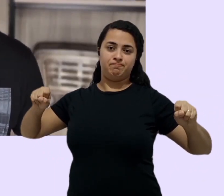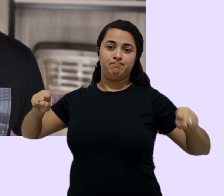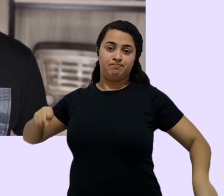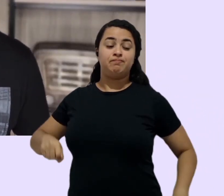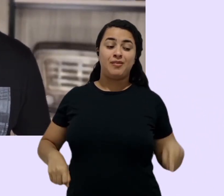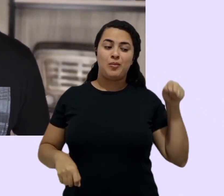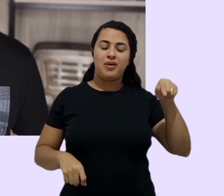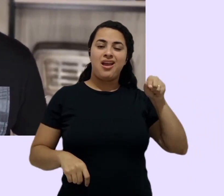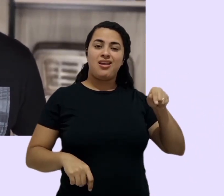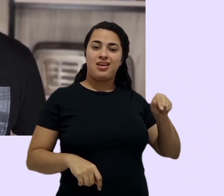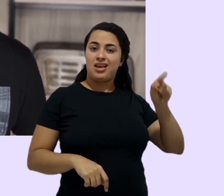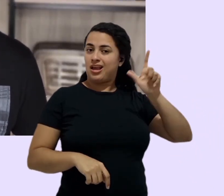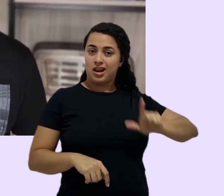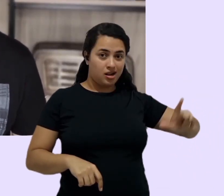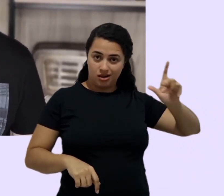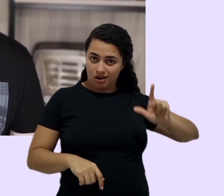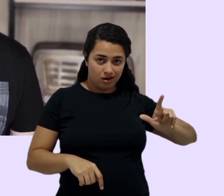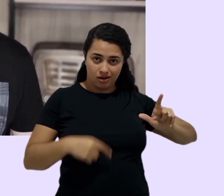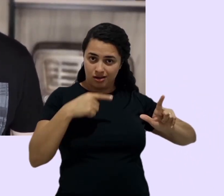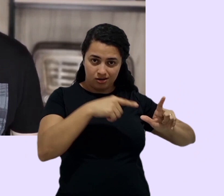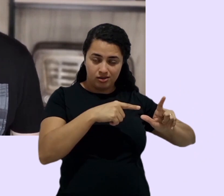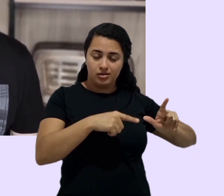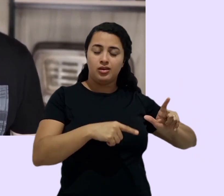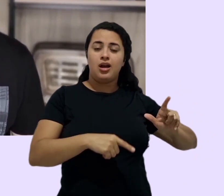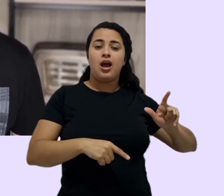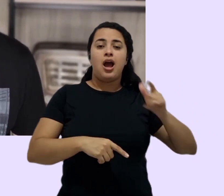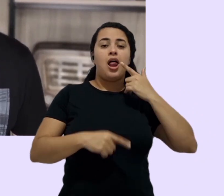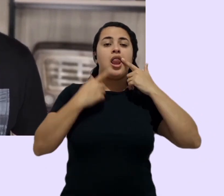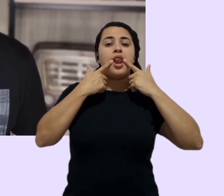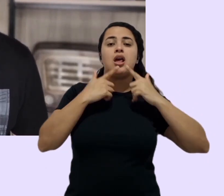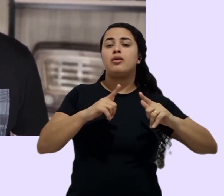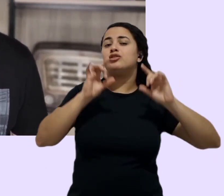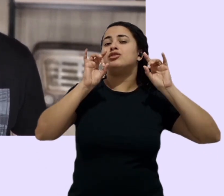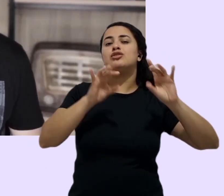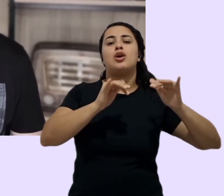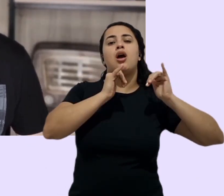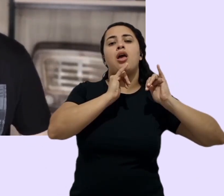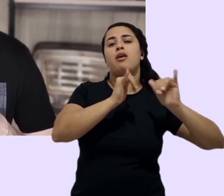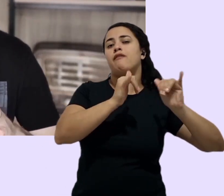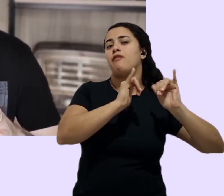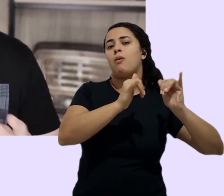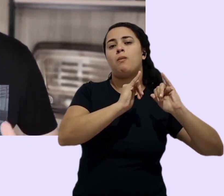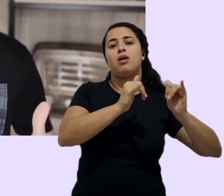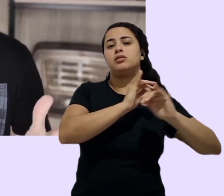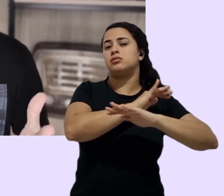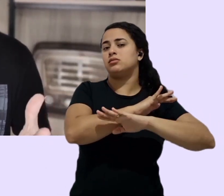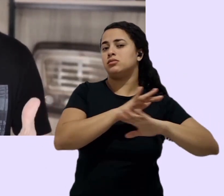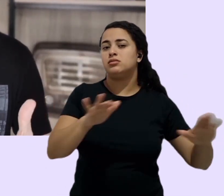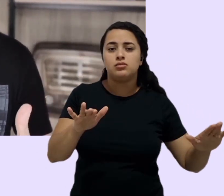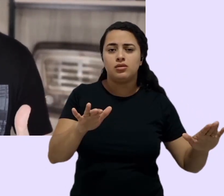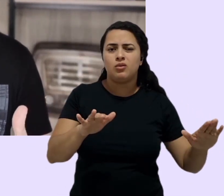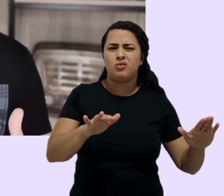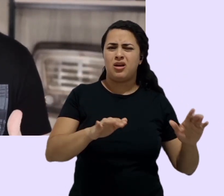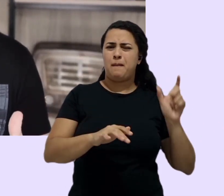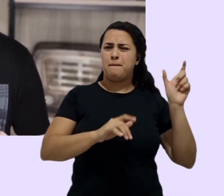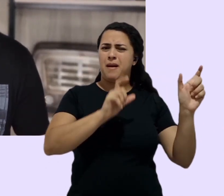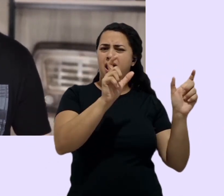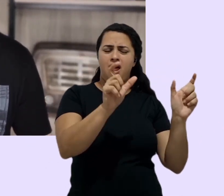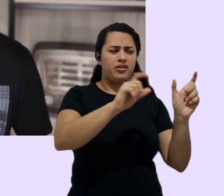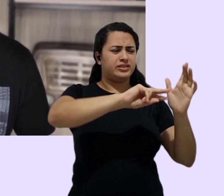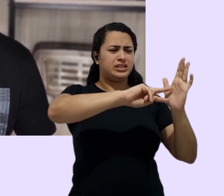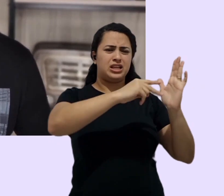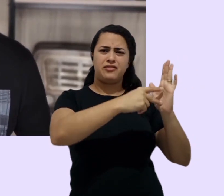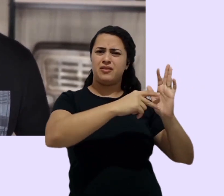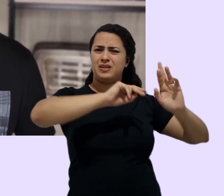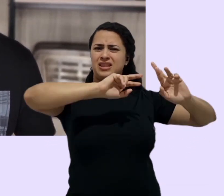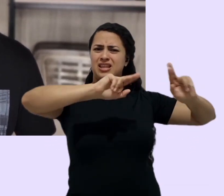não literário, a linguagem é simplesmente um veículo para informar algo. As palavras não têm vários significados,